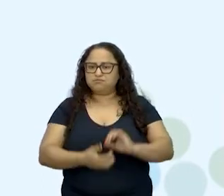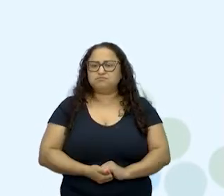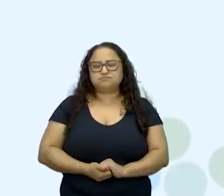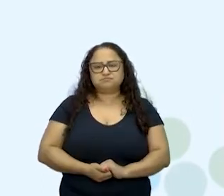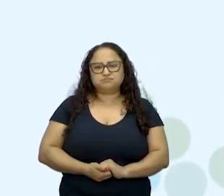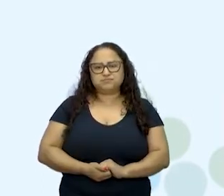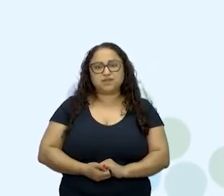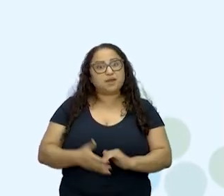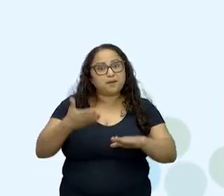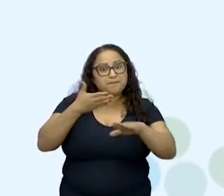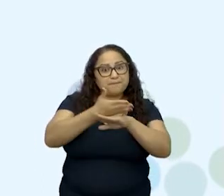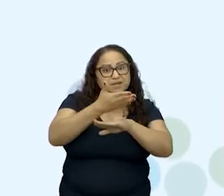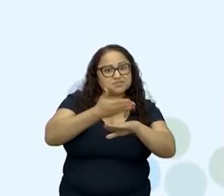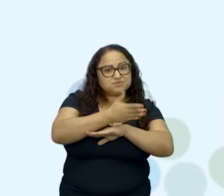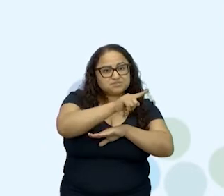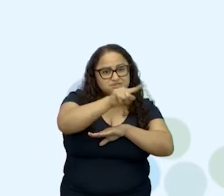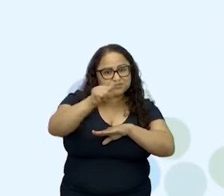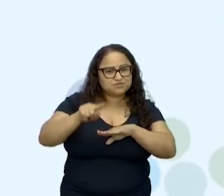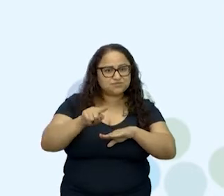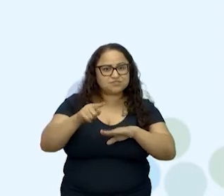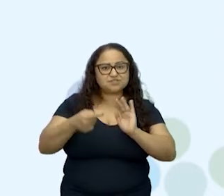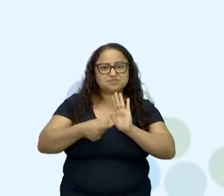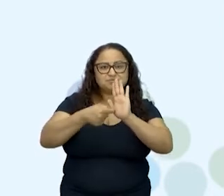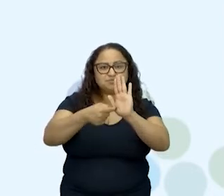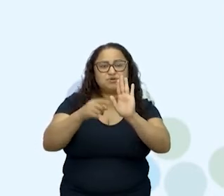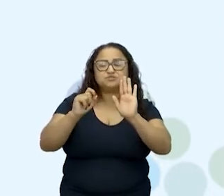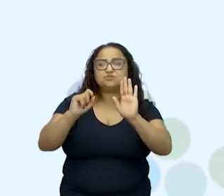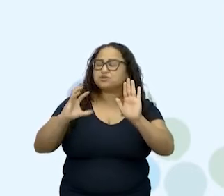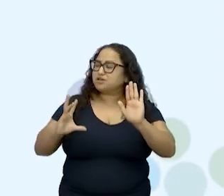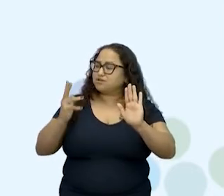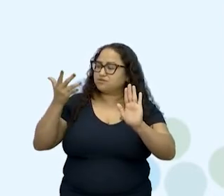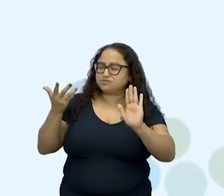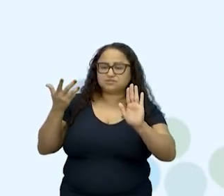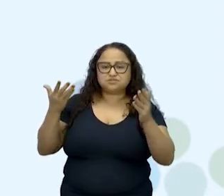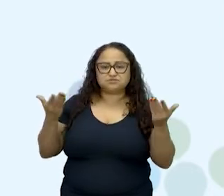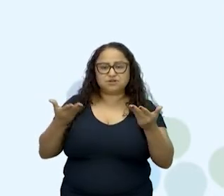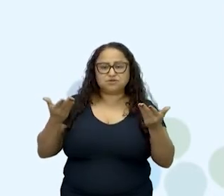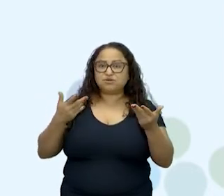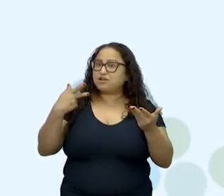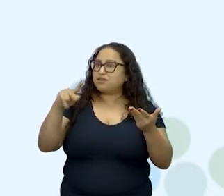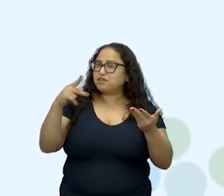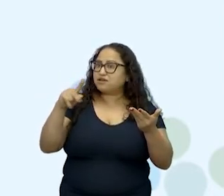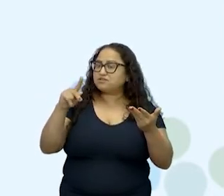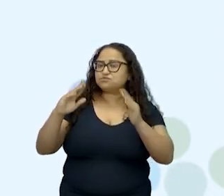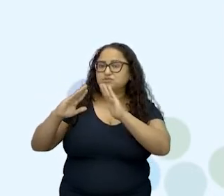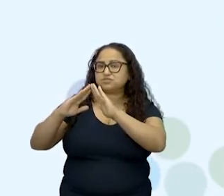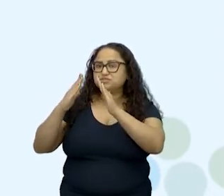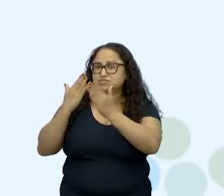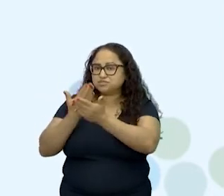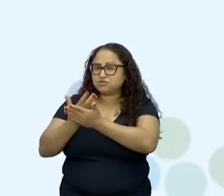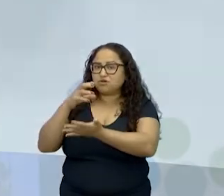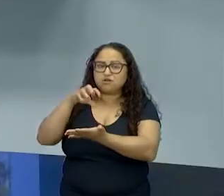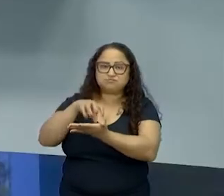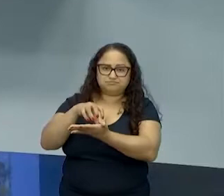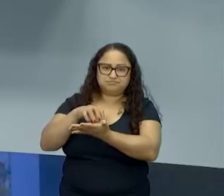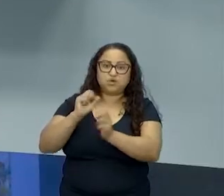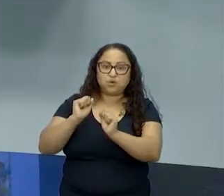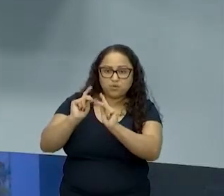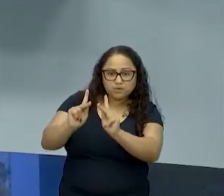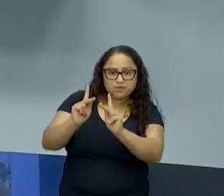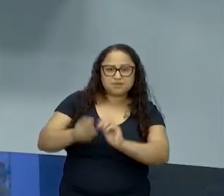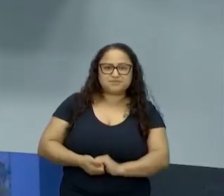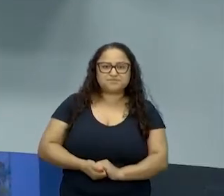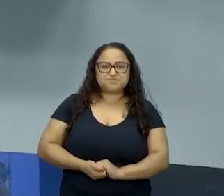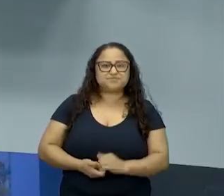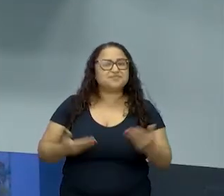conto com a participação de vocês e mostre aí o que está acontecendo na sua unidade escolar. Tá?